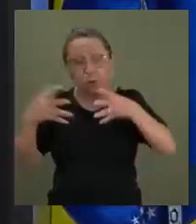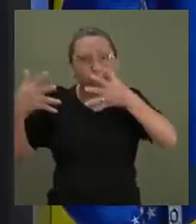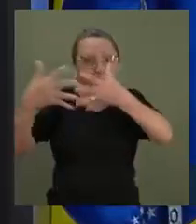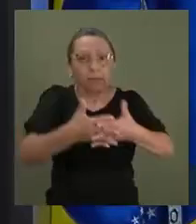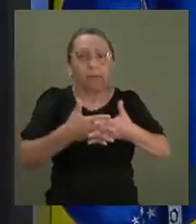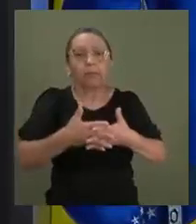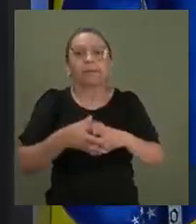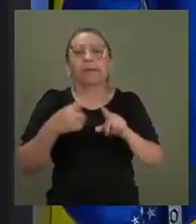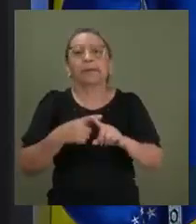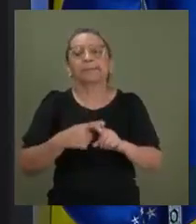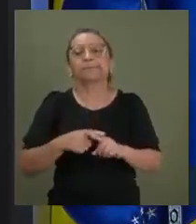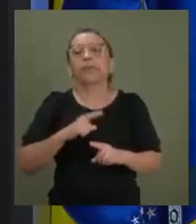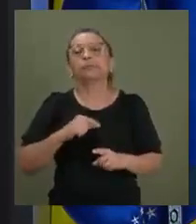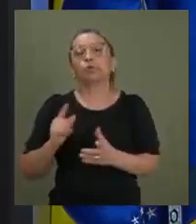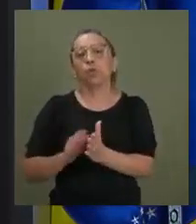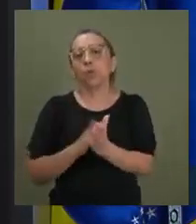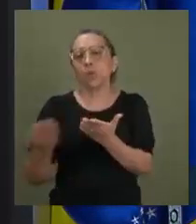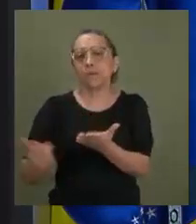o manual da Conitec,